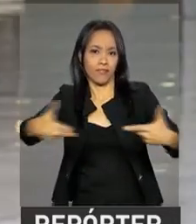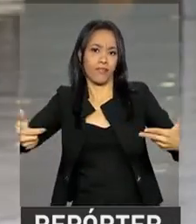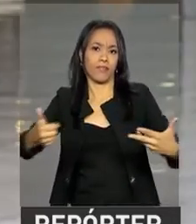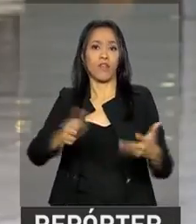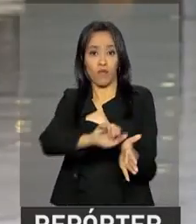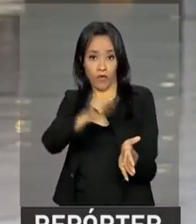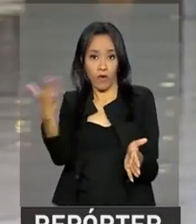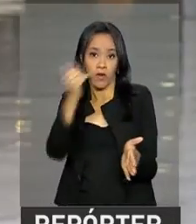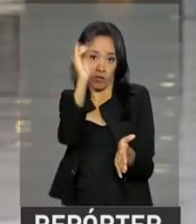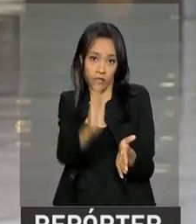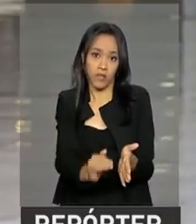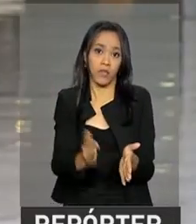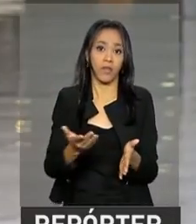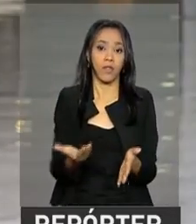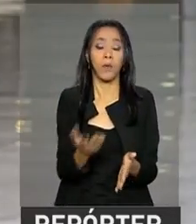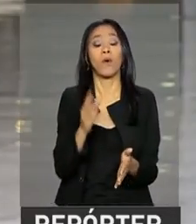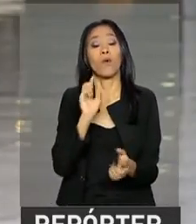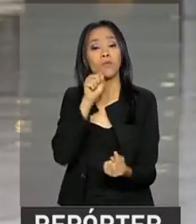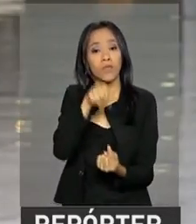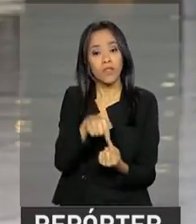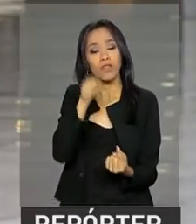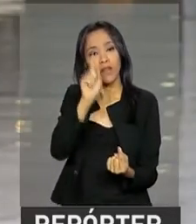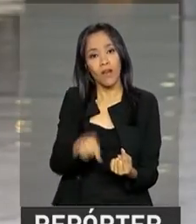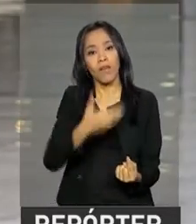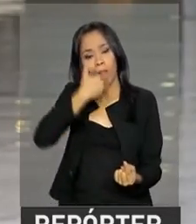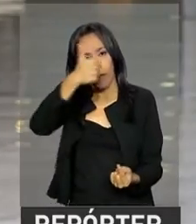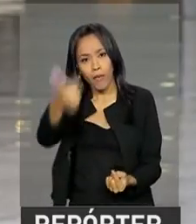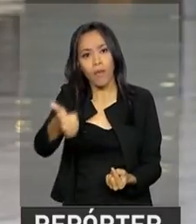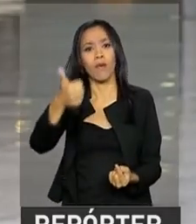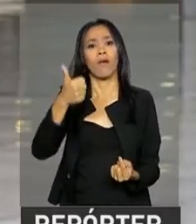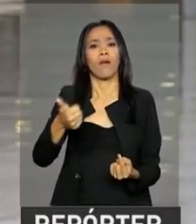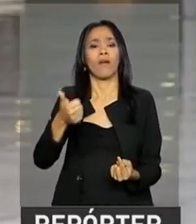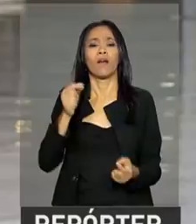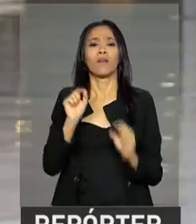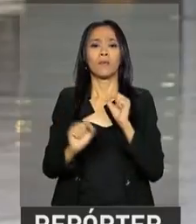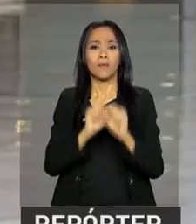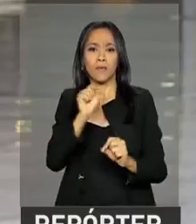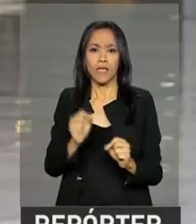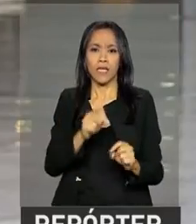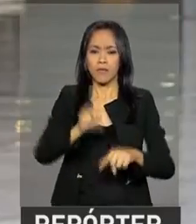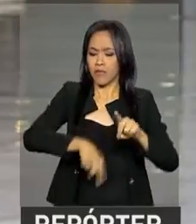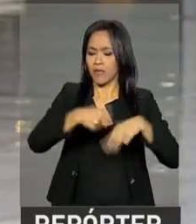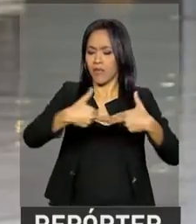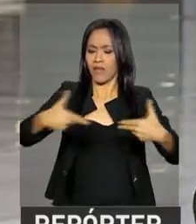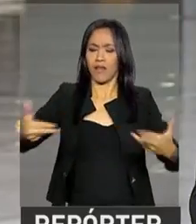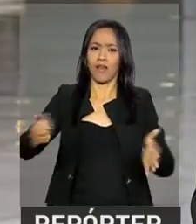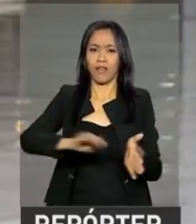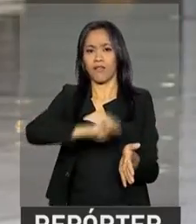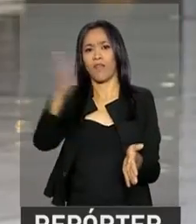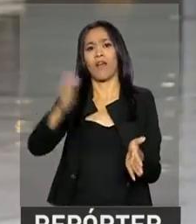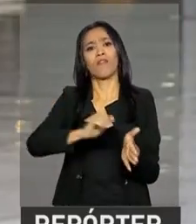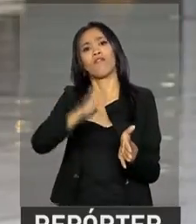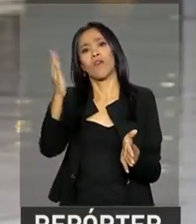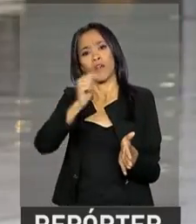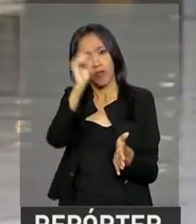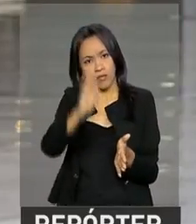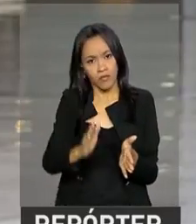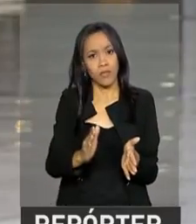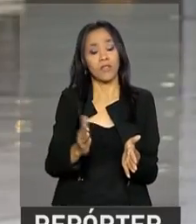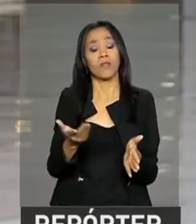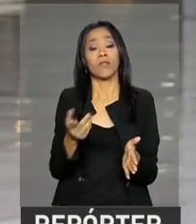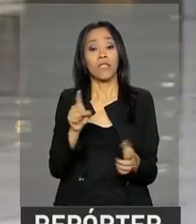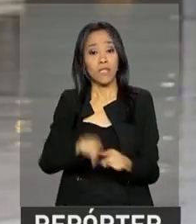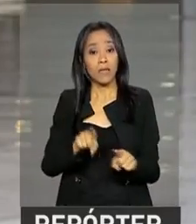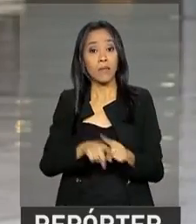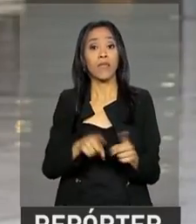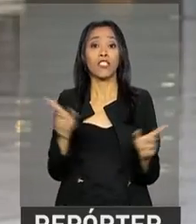a expectativa é que melhorar também a competitividade dos produtos brasileiros no exterior e reduzir prazos e custos.